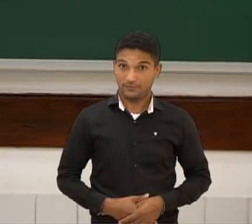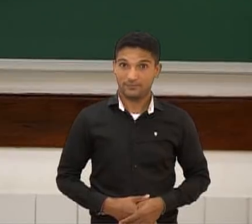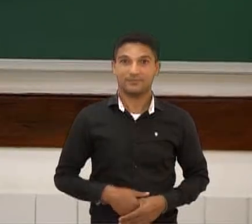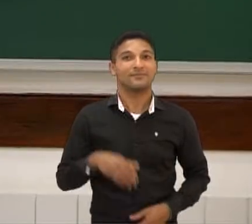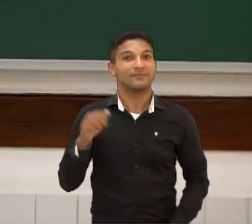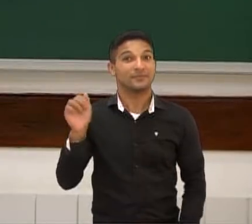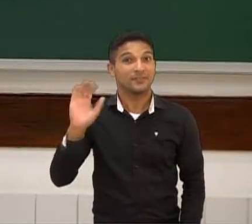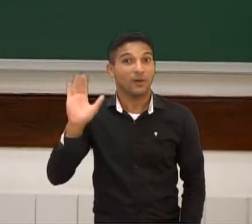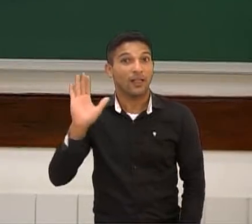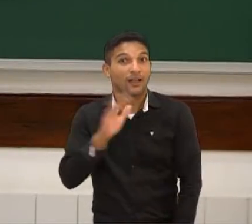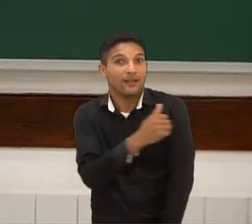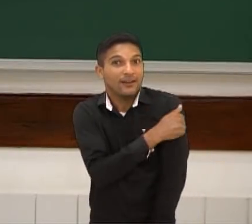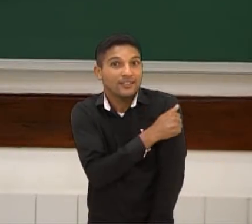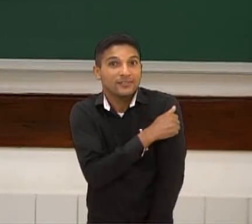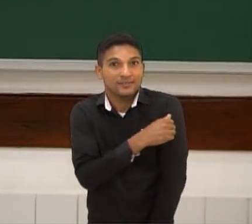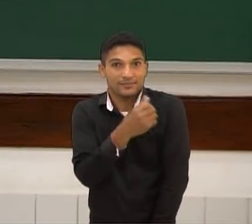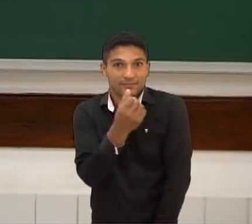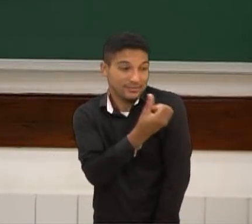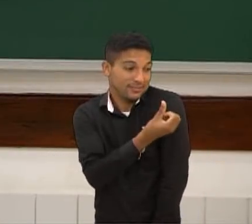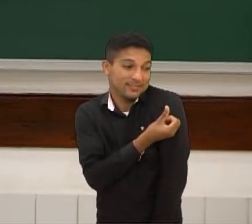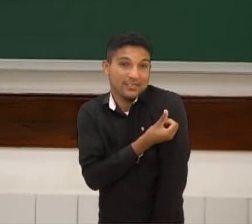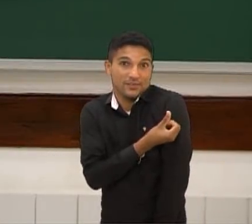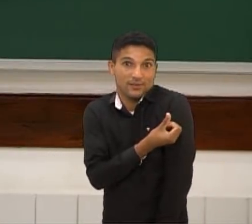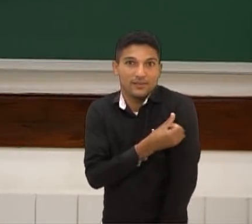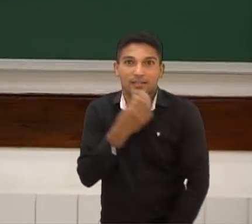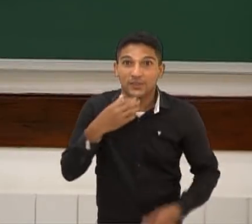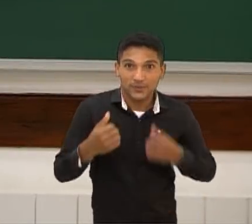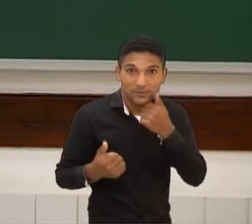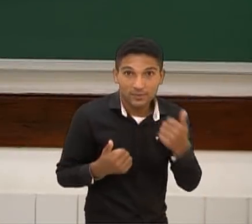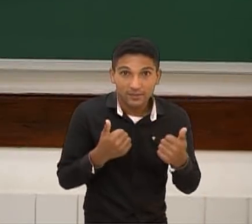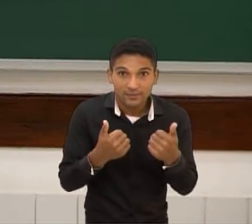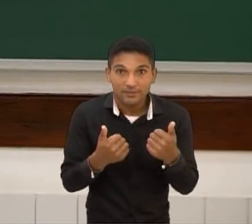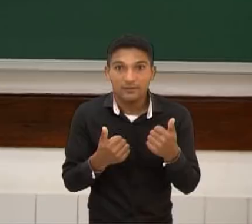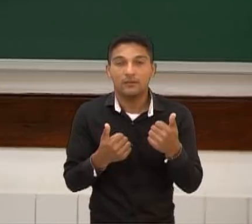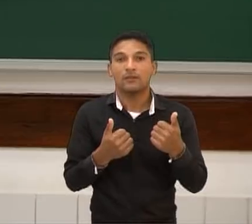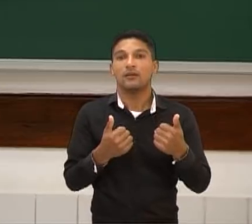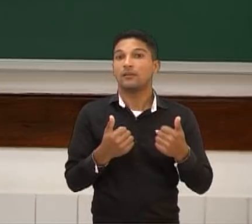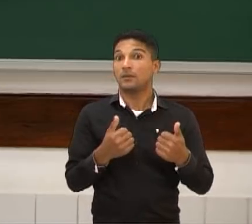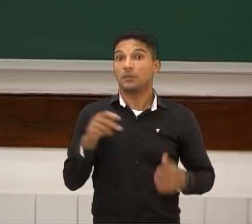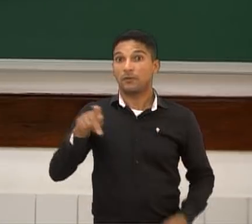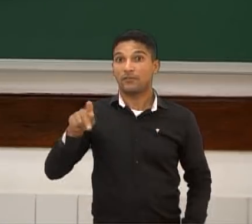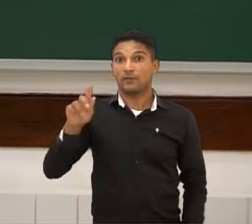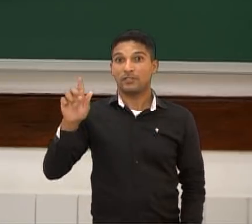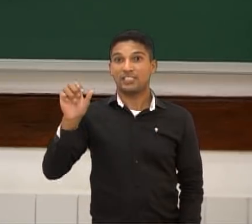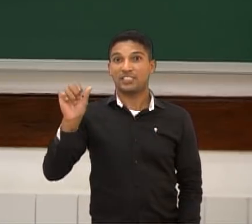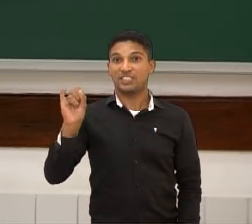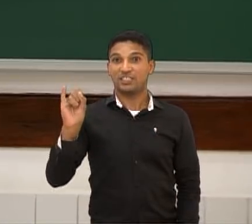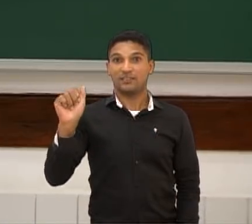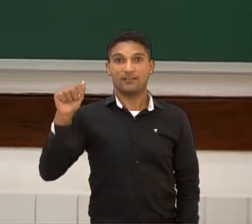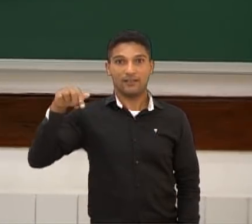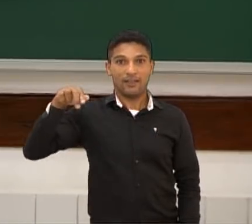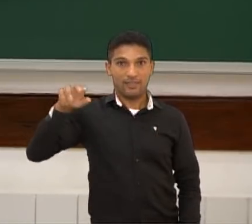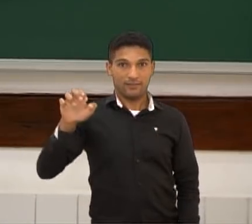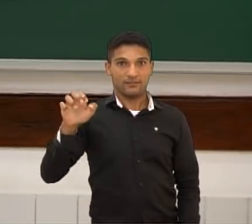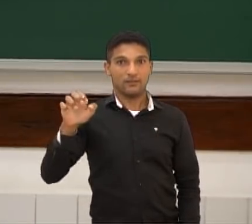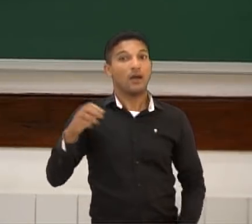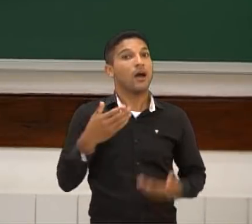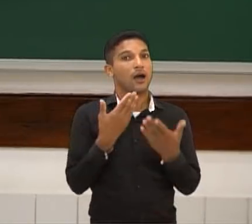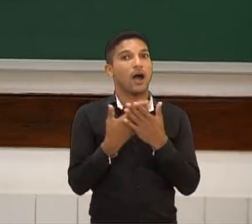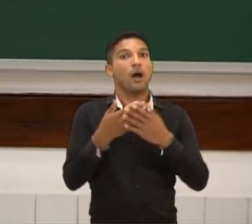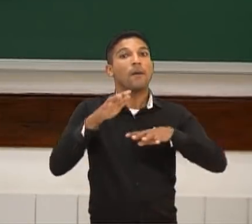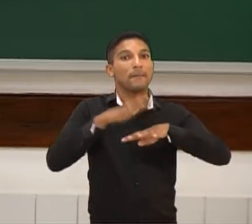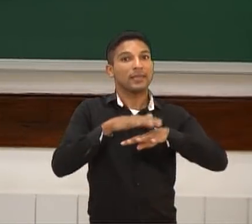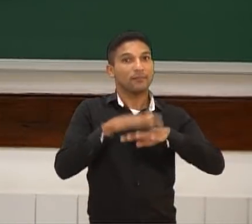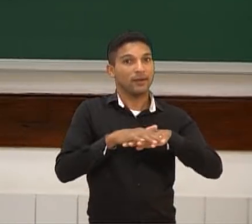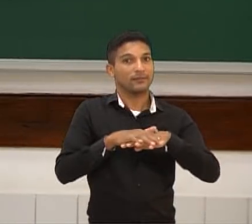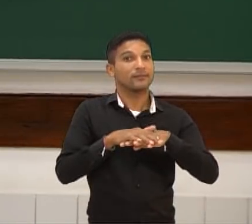Olá, alunos do sexto ano, tudo bem? Eu, a professora Giane, estou aqui novamente com vocês para mais uma aula de matemática, ok? Vamos